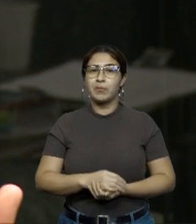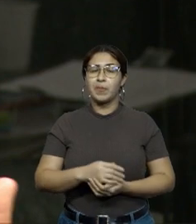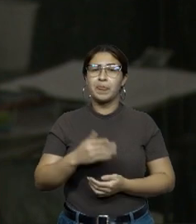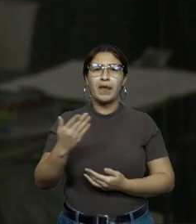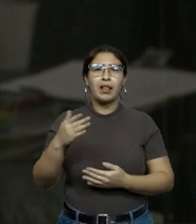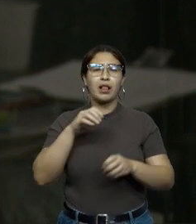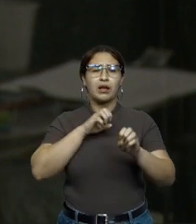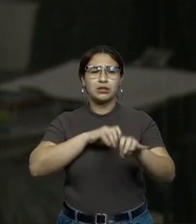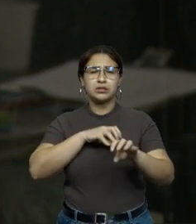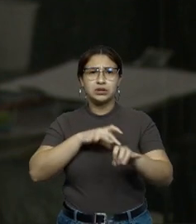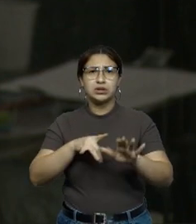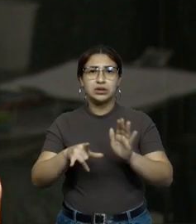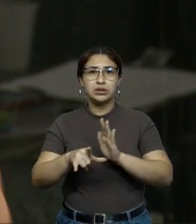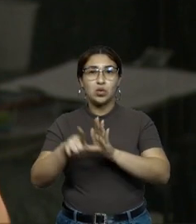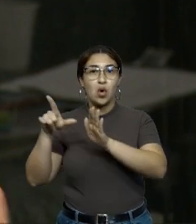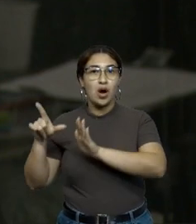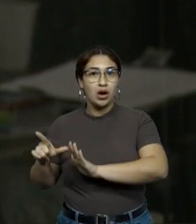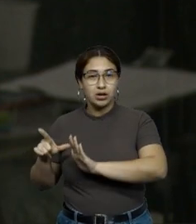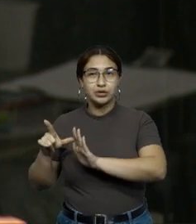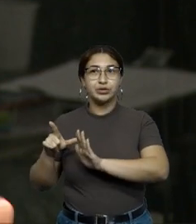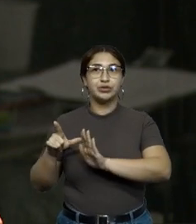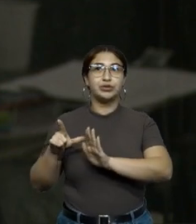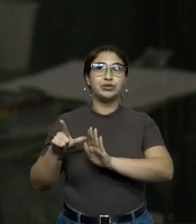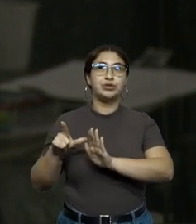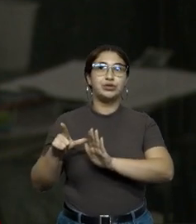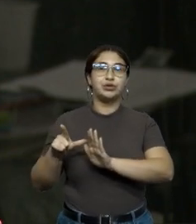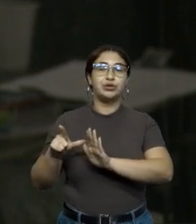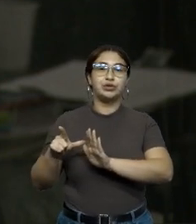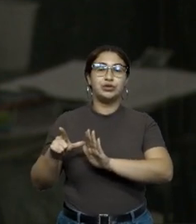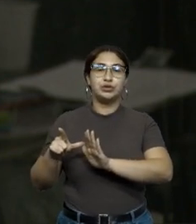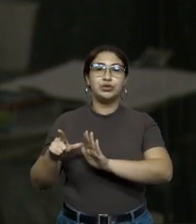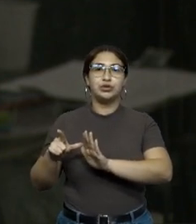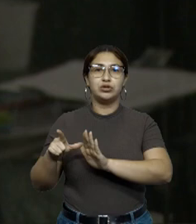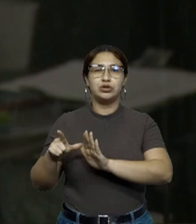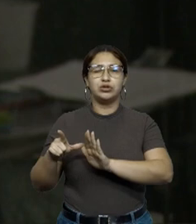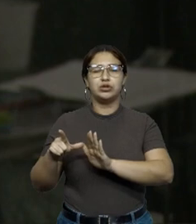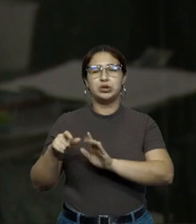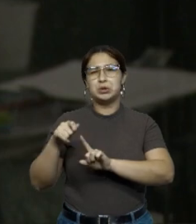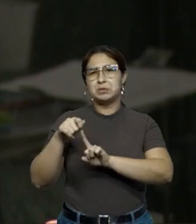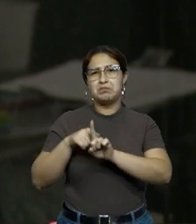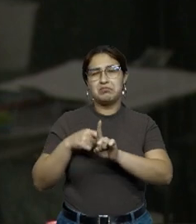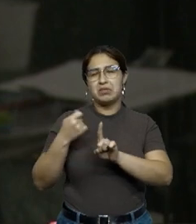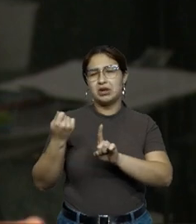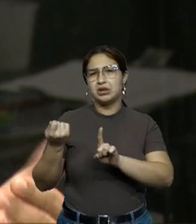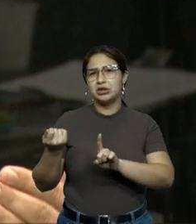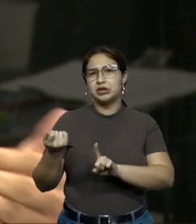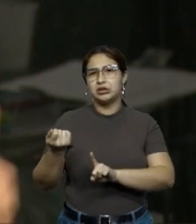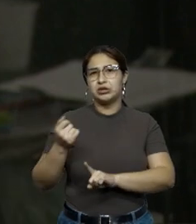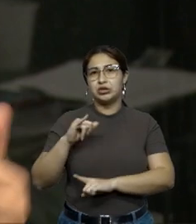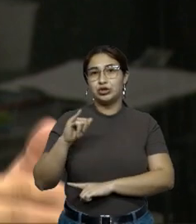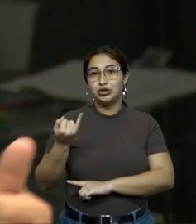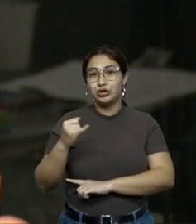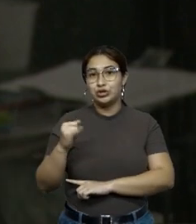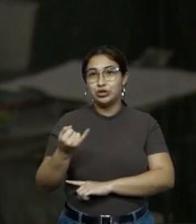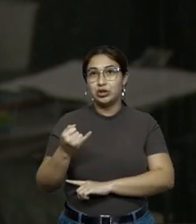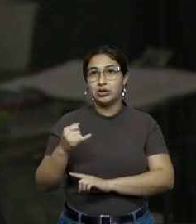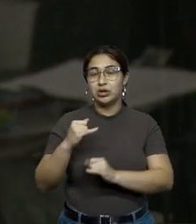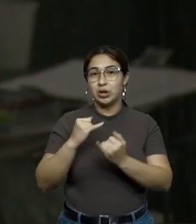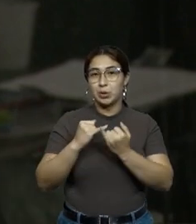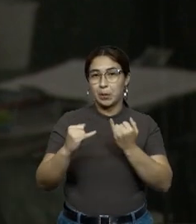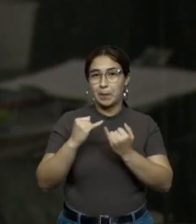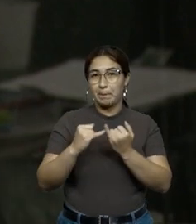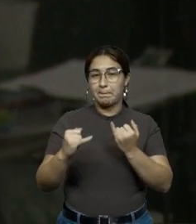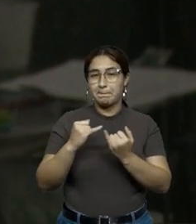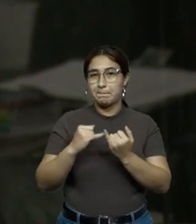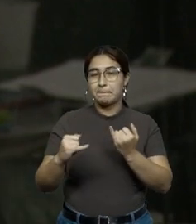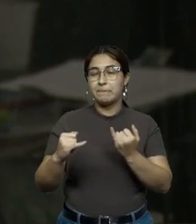aulas acontecem antes ainda antecipada e no final do mês de Talvez no final do mês de janeiro no mercado mês de janeiro